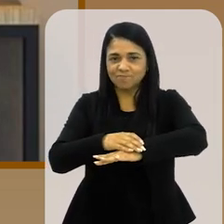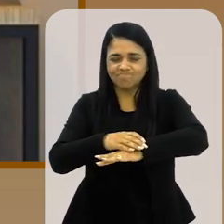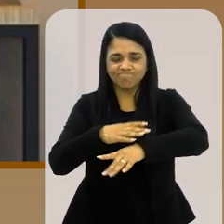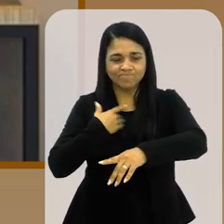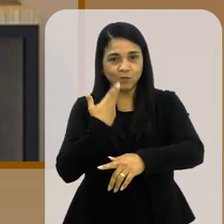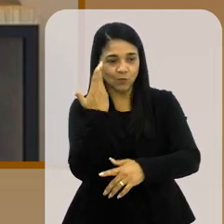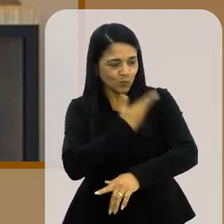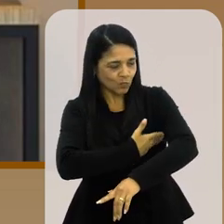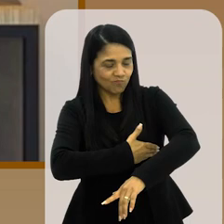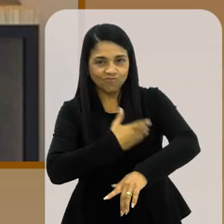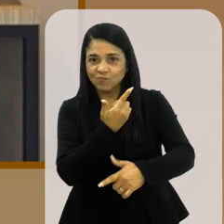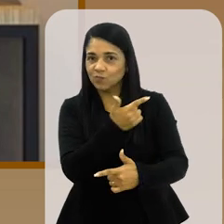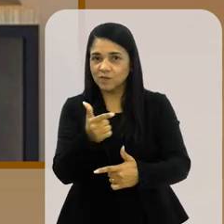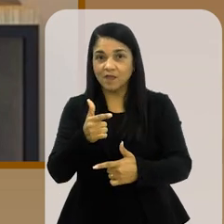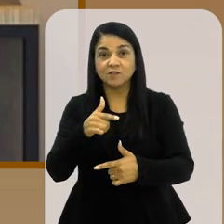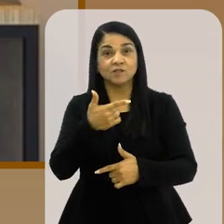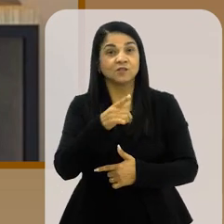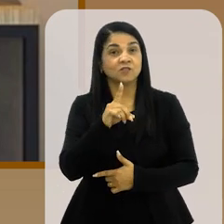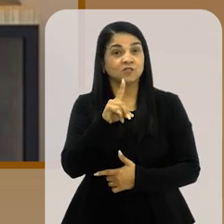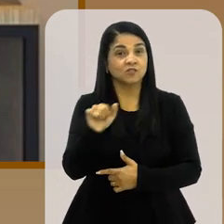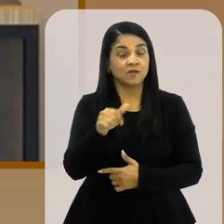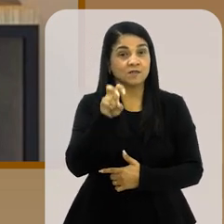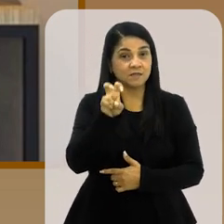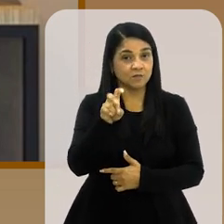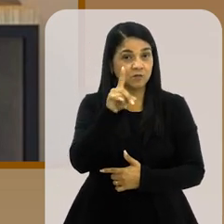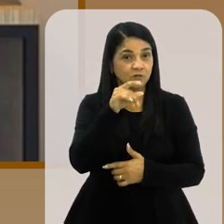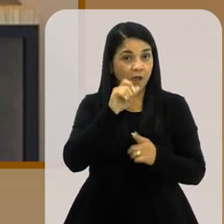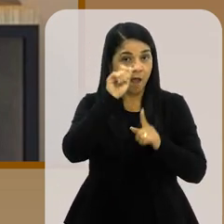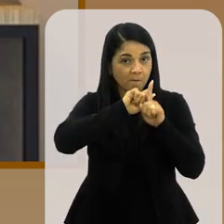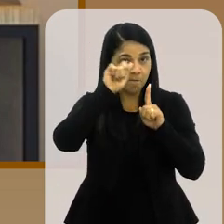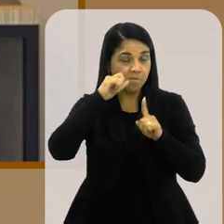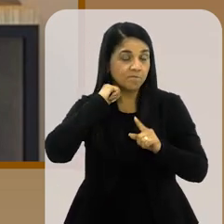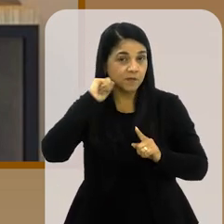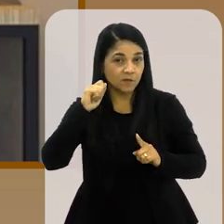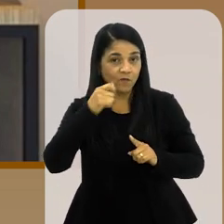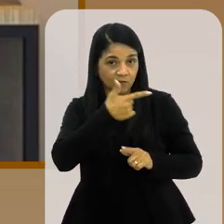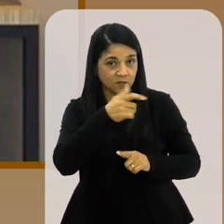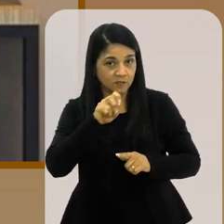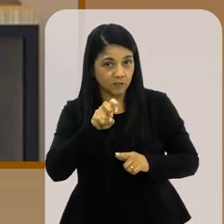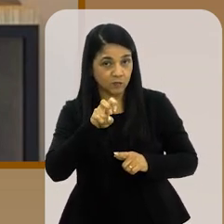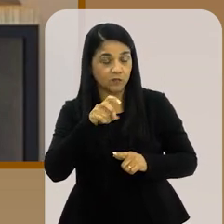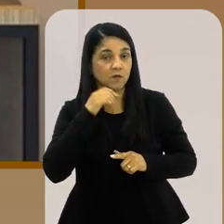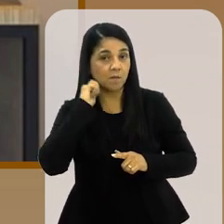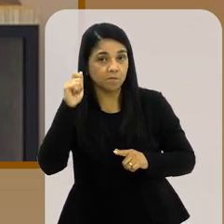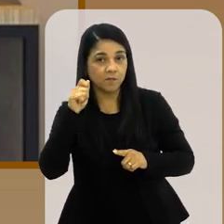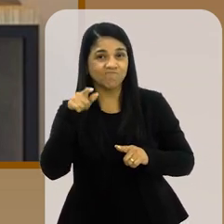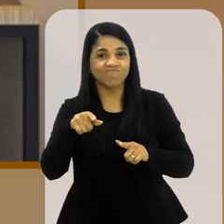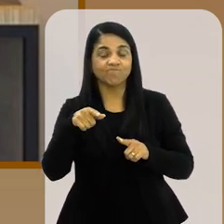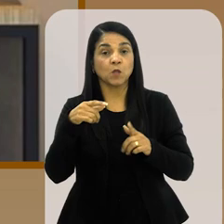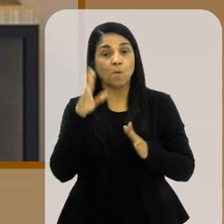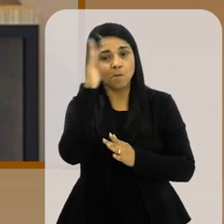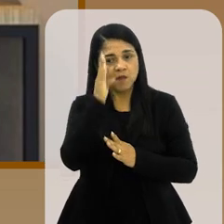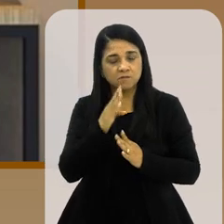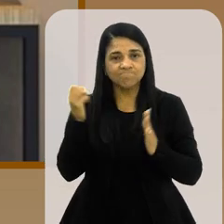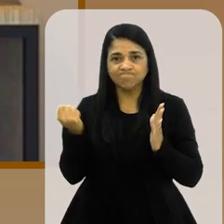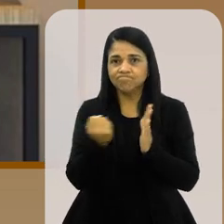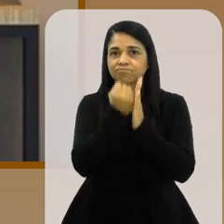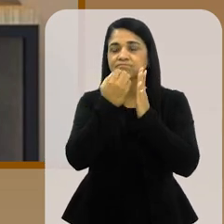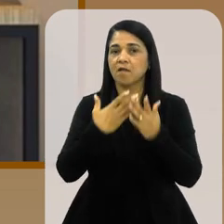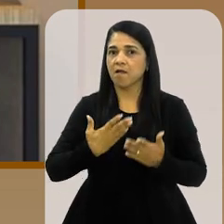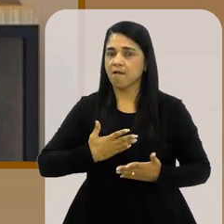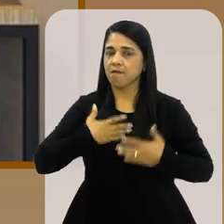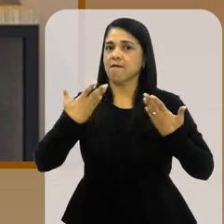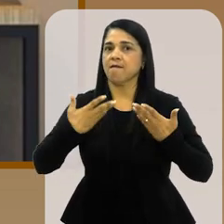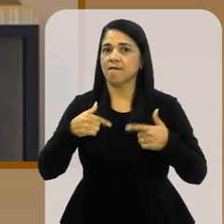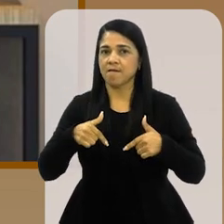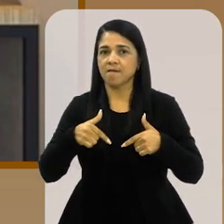5 de abril de 2024, o país entrou em choque com mais um ataque de cães da raça Pitbull. Dessa vez, a